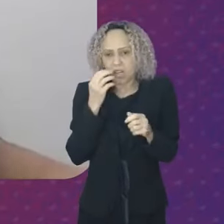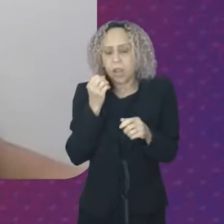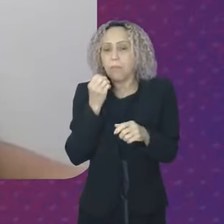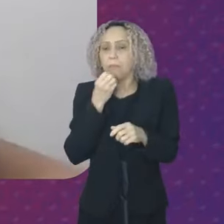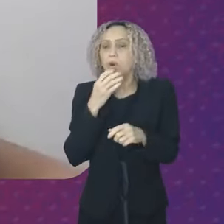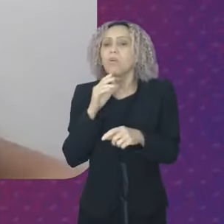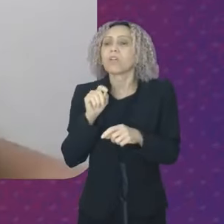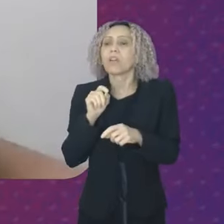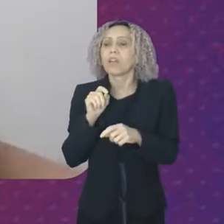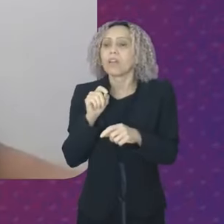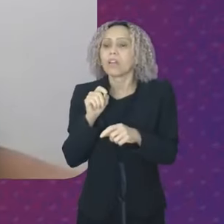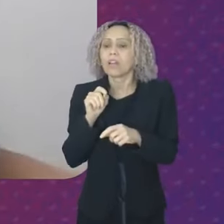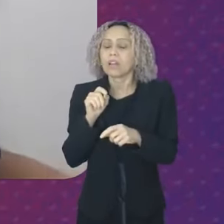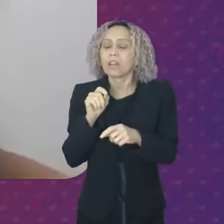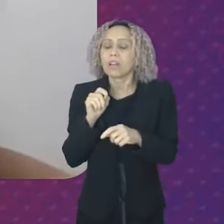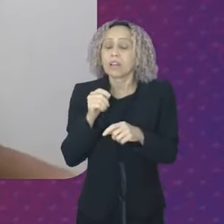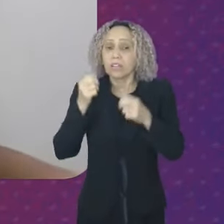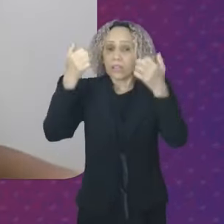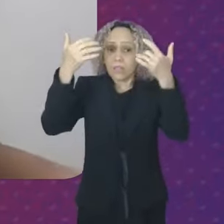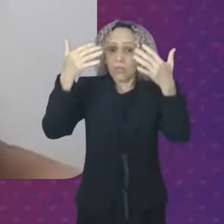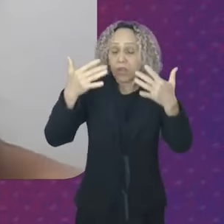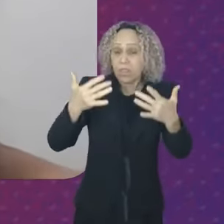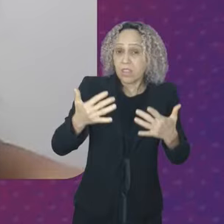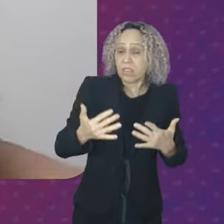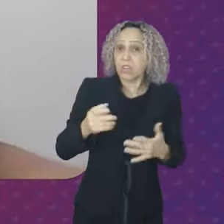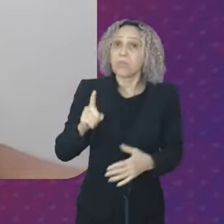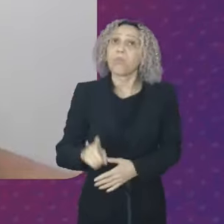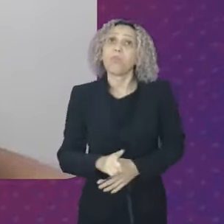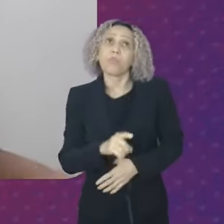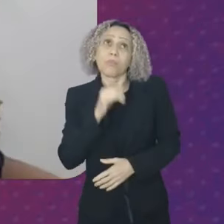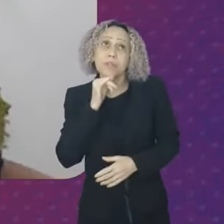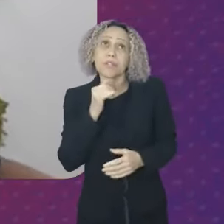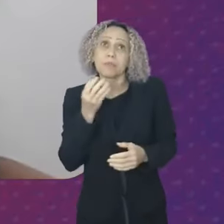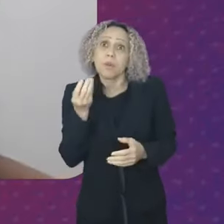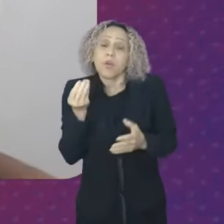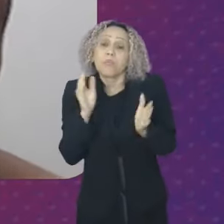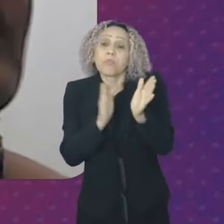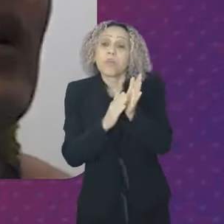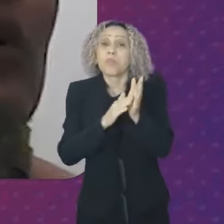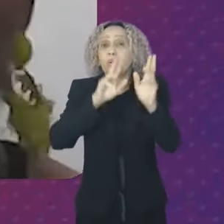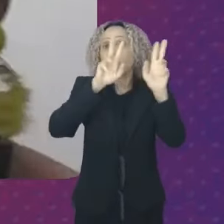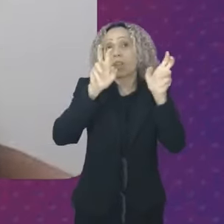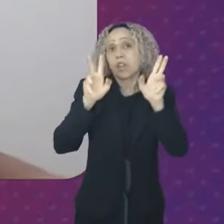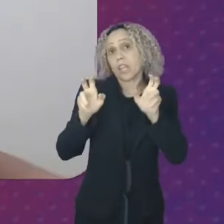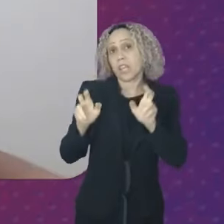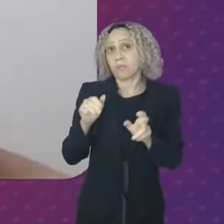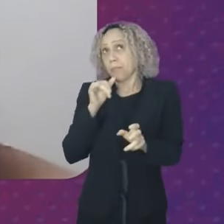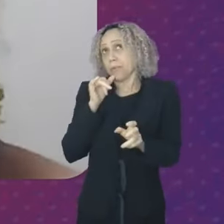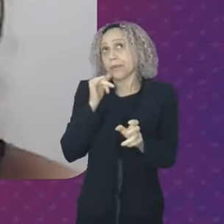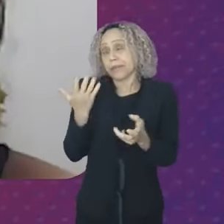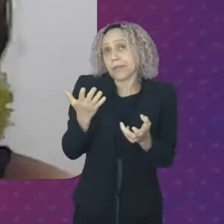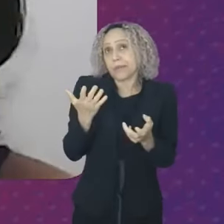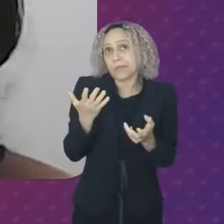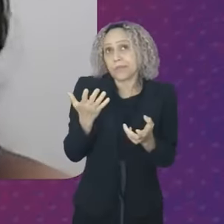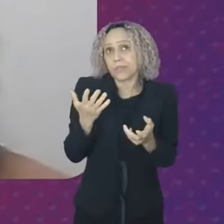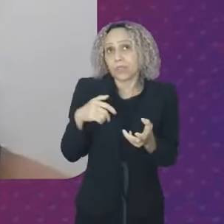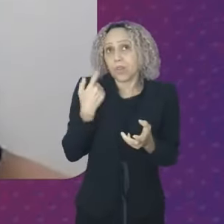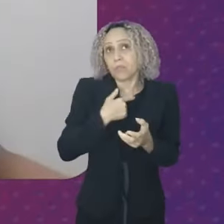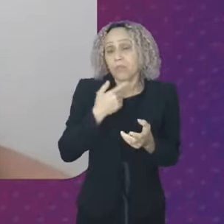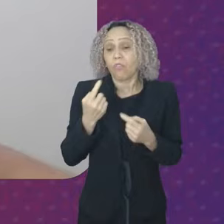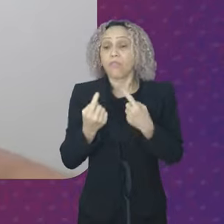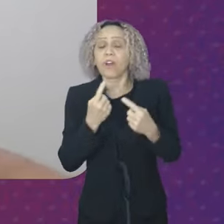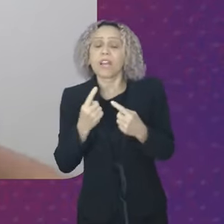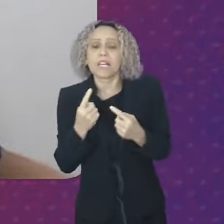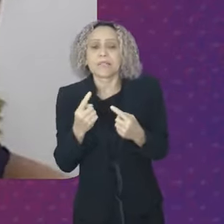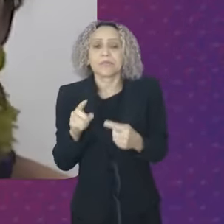falar sobre o Dia dos Povos Indígenas. Mas como é que a gente vai fazer essa abordagem? A gente faz recorte de gênero, a gente vai falar